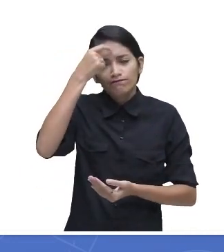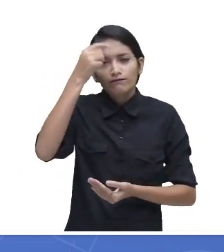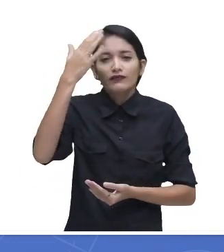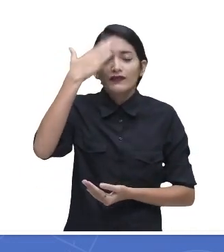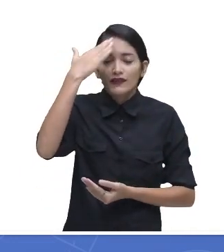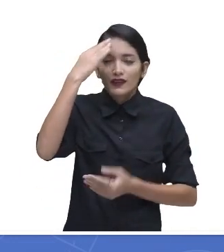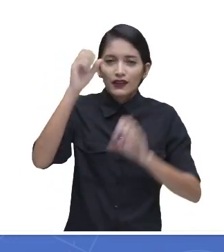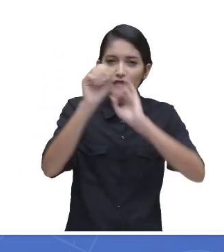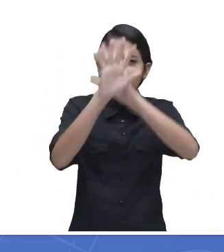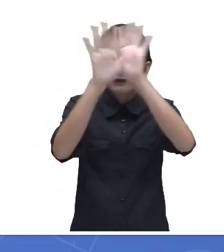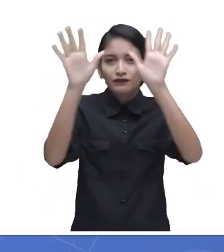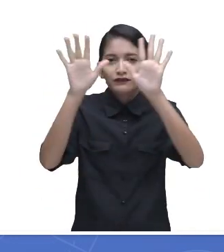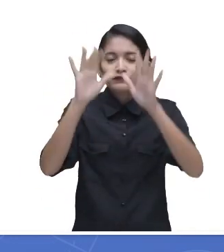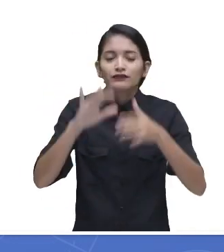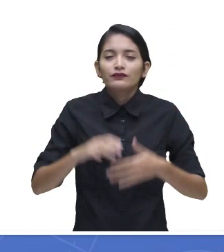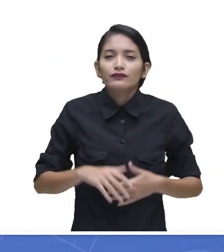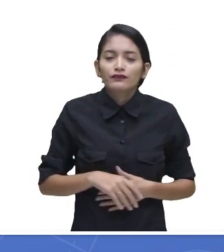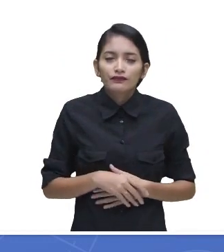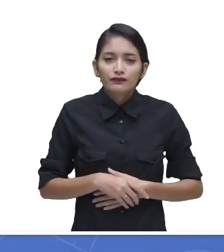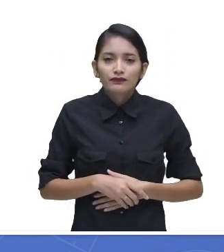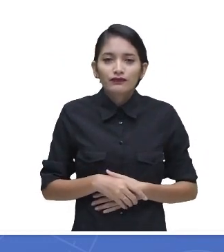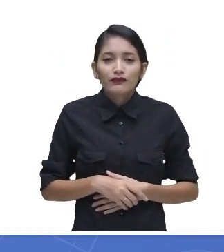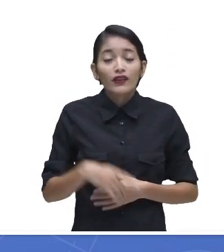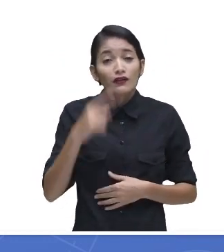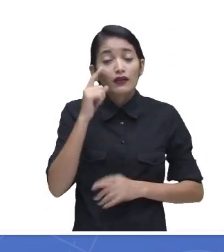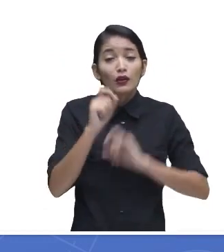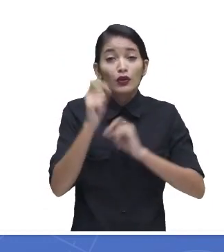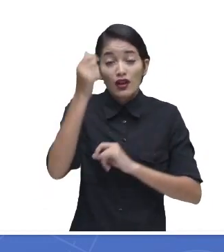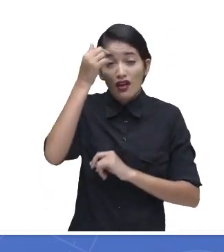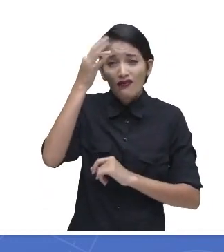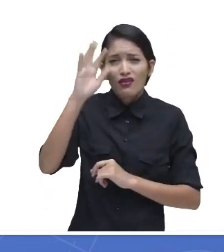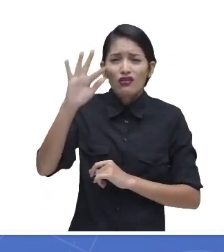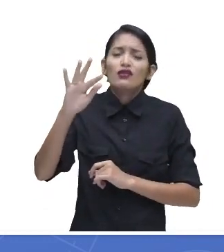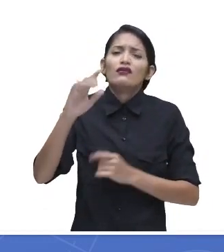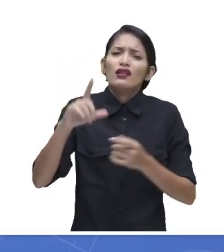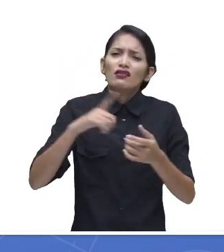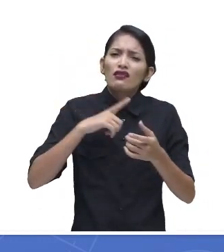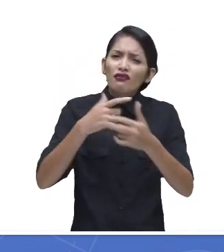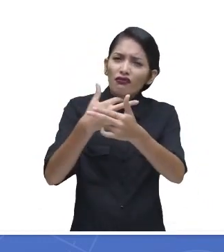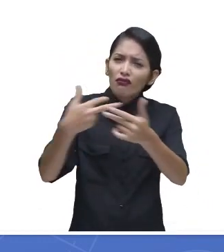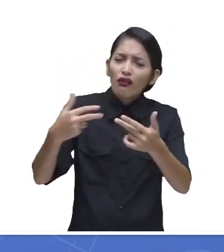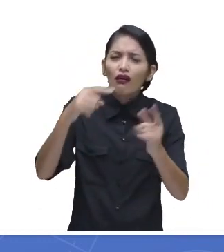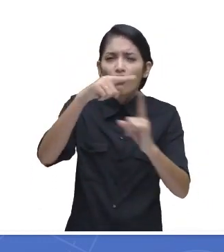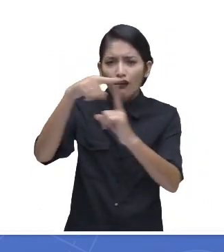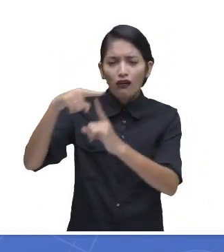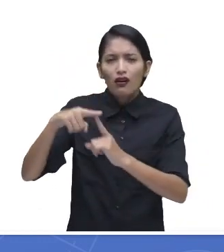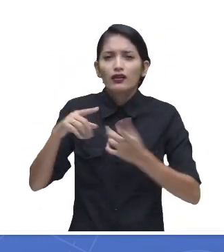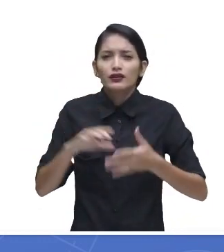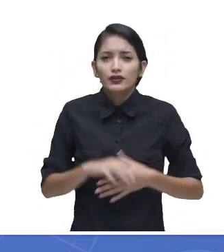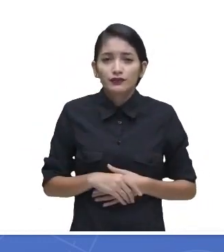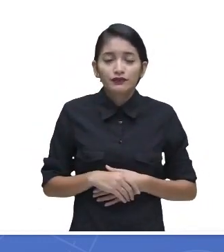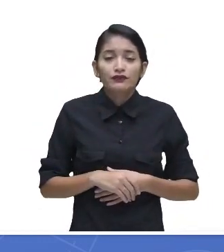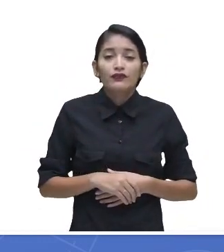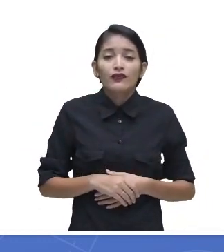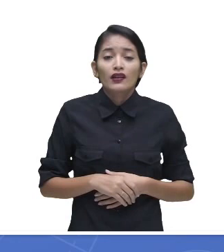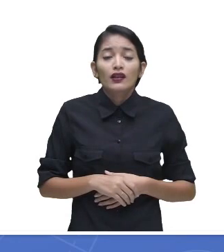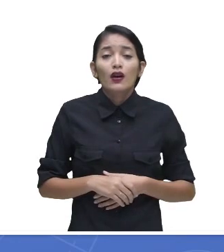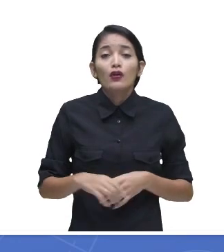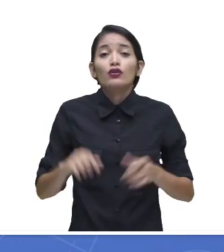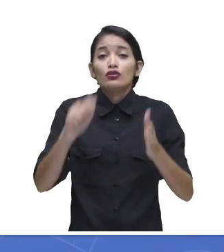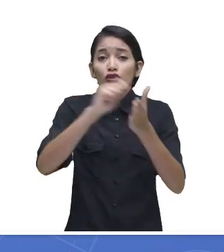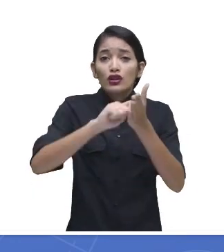né, a entrar em contato e ver que a filosofia trabalha com muita abstração, né? Idade Média, vocês coloquem